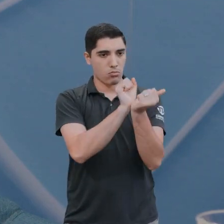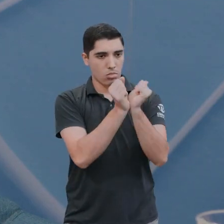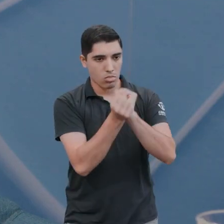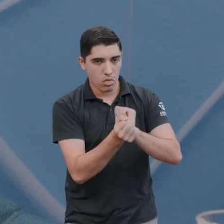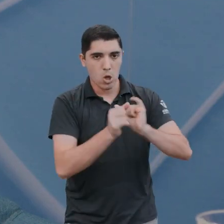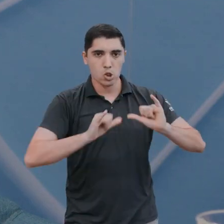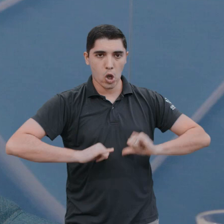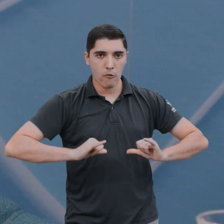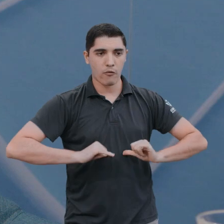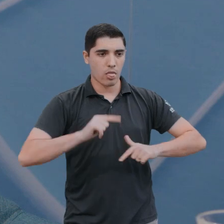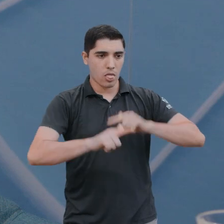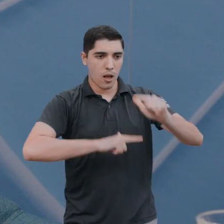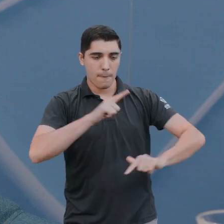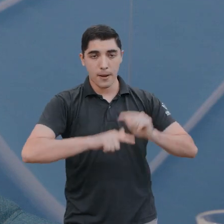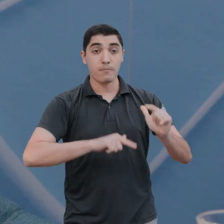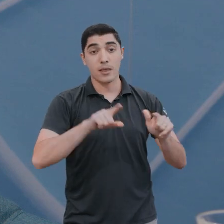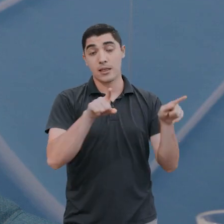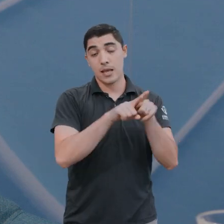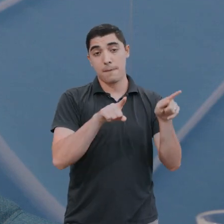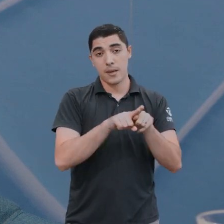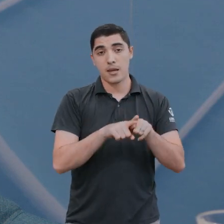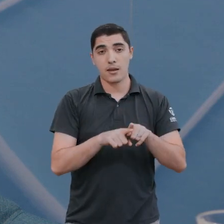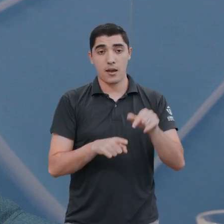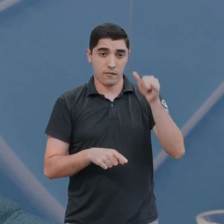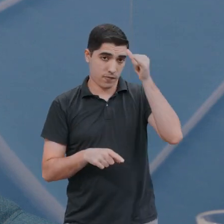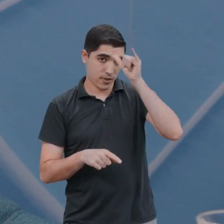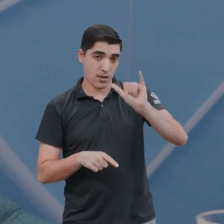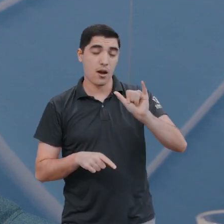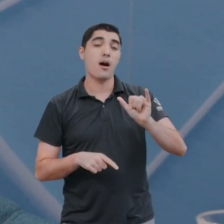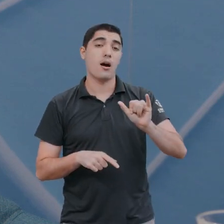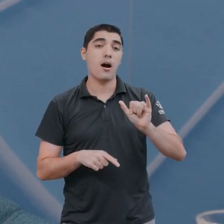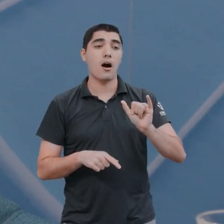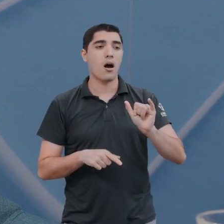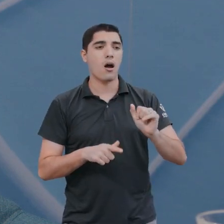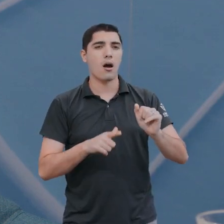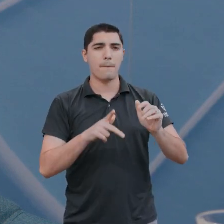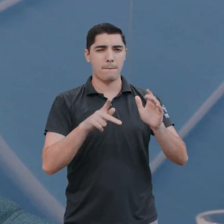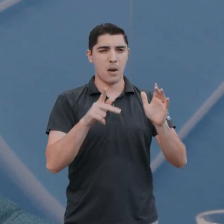que evita a questão de